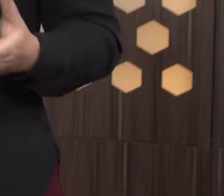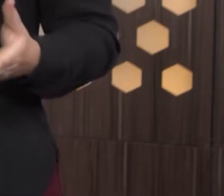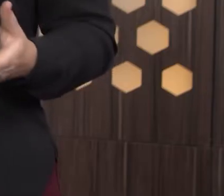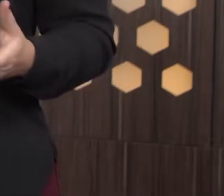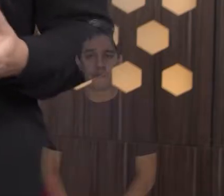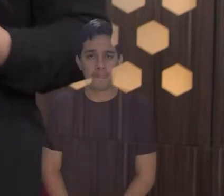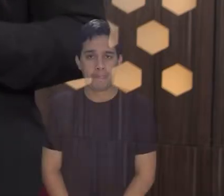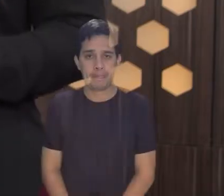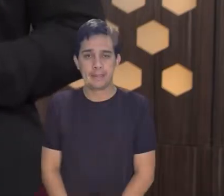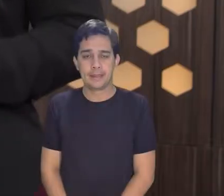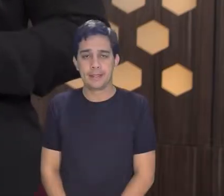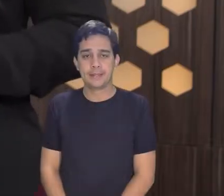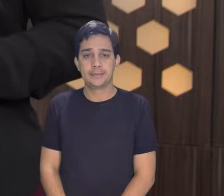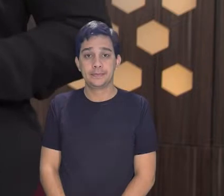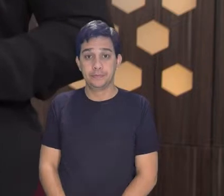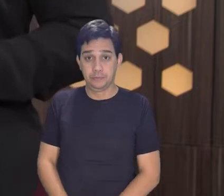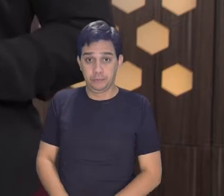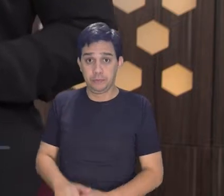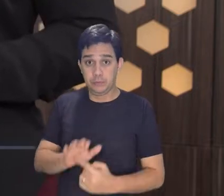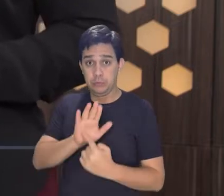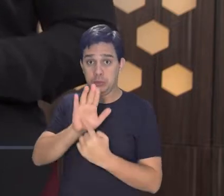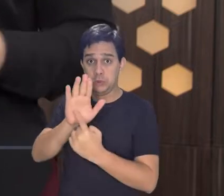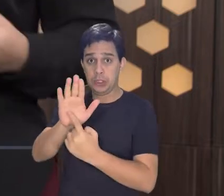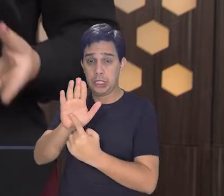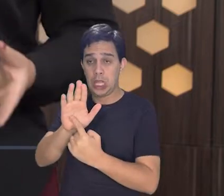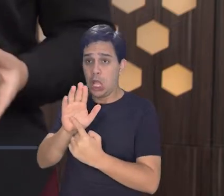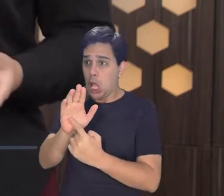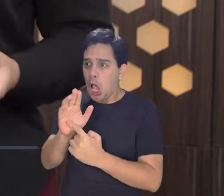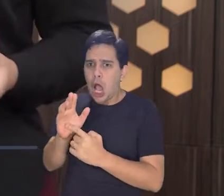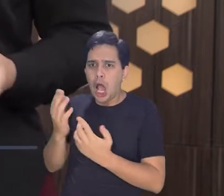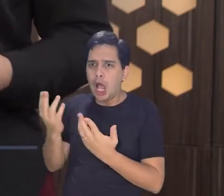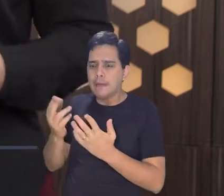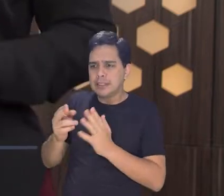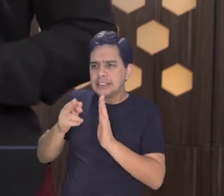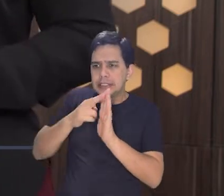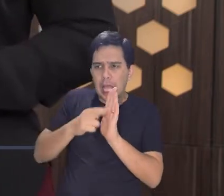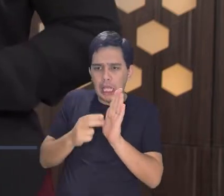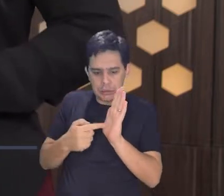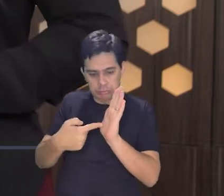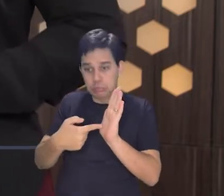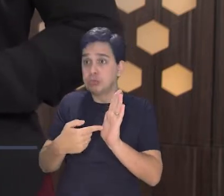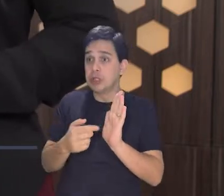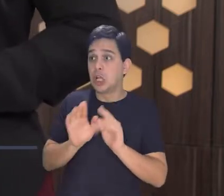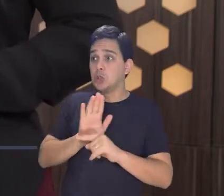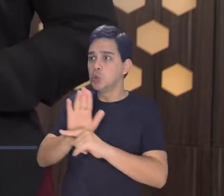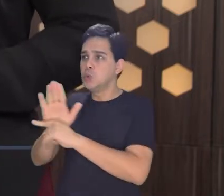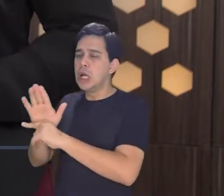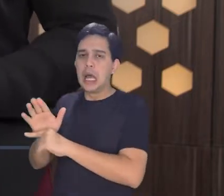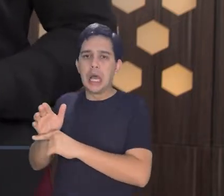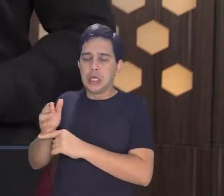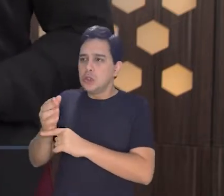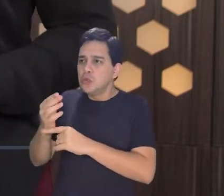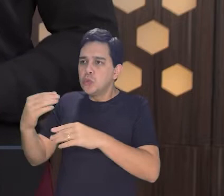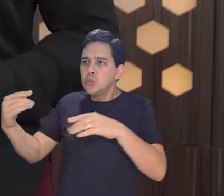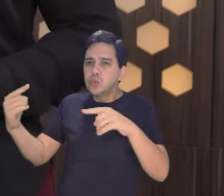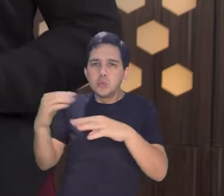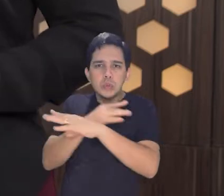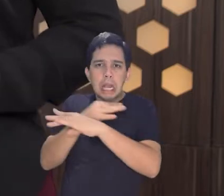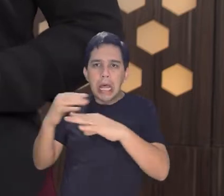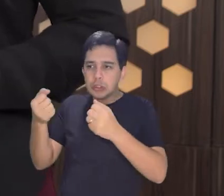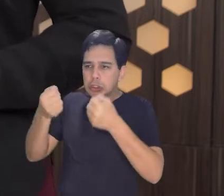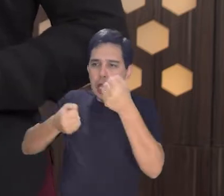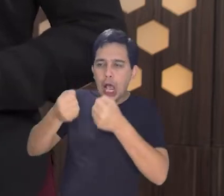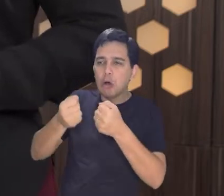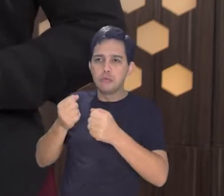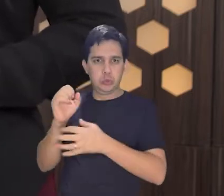Para reforçar a importância das medidas voltadas para a segurança no trânsito, o MPRJ está apoiando a campanha Maio